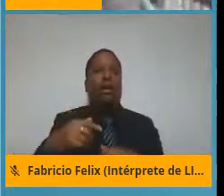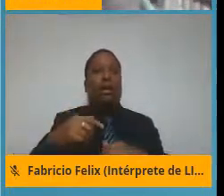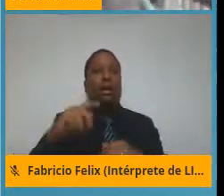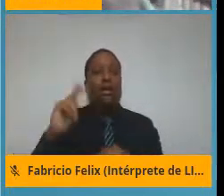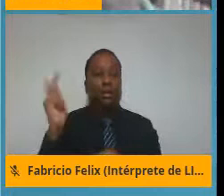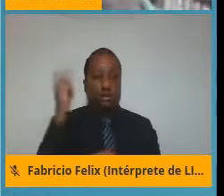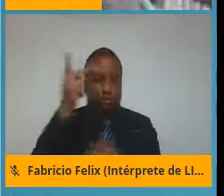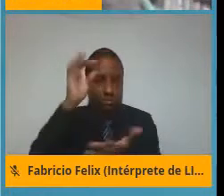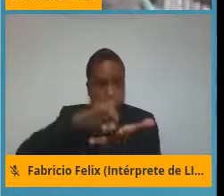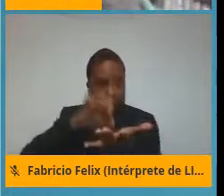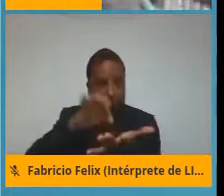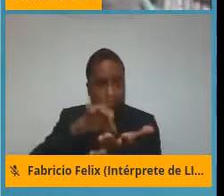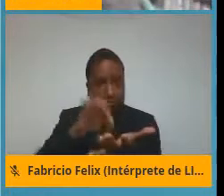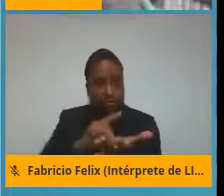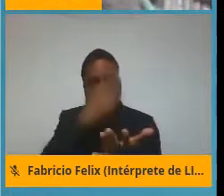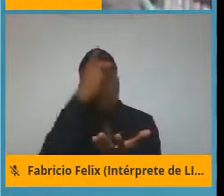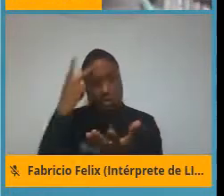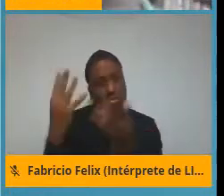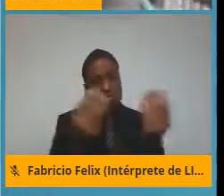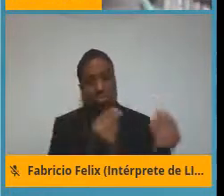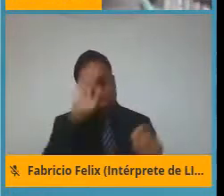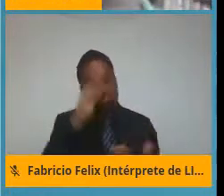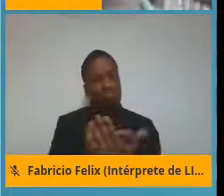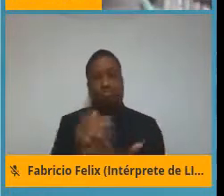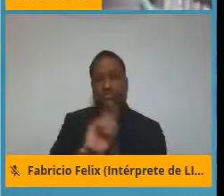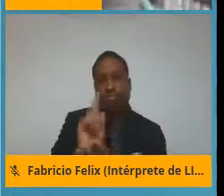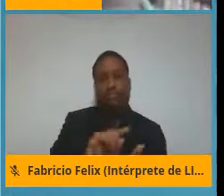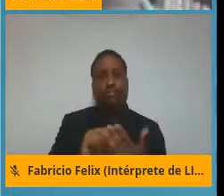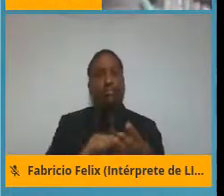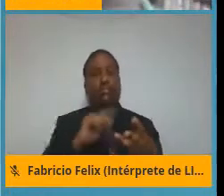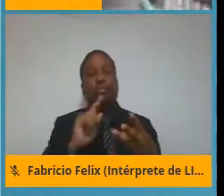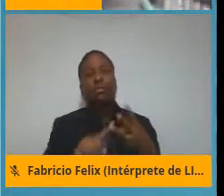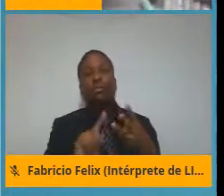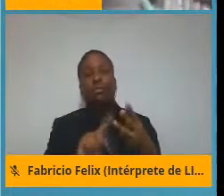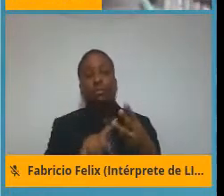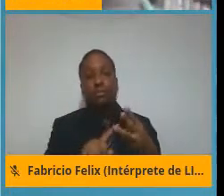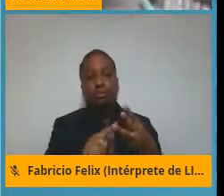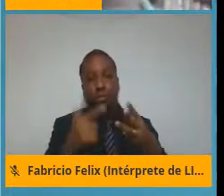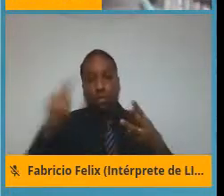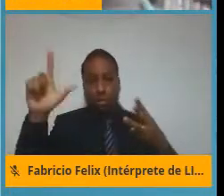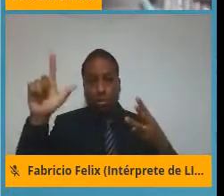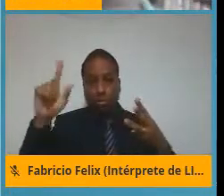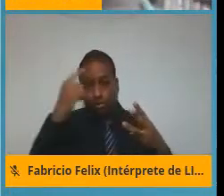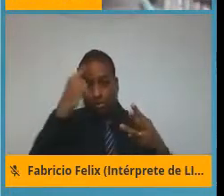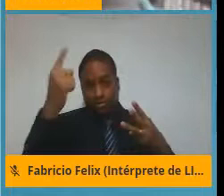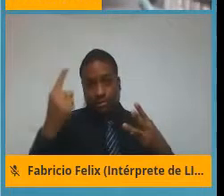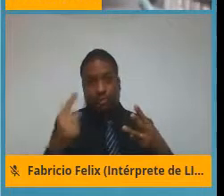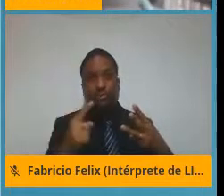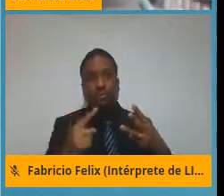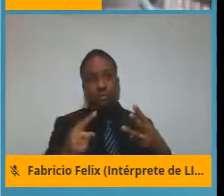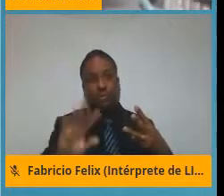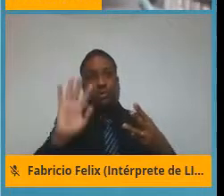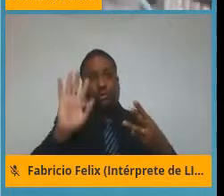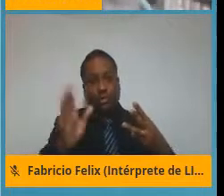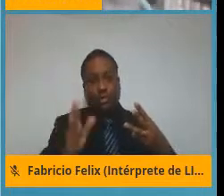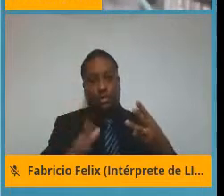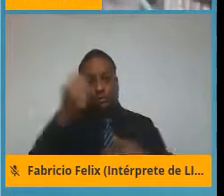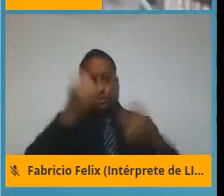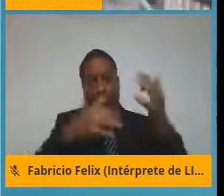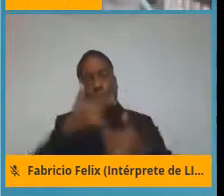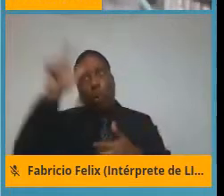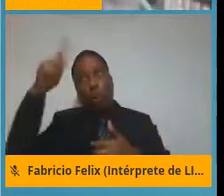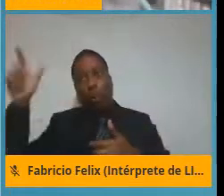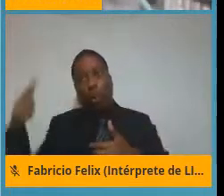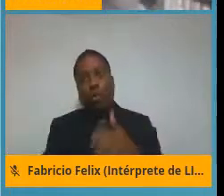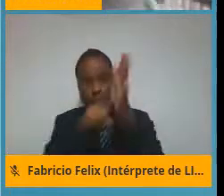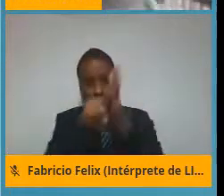que é contestada por muita gente. Uma outra hipótese, que já foi levantada por outros